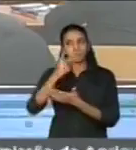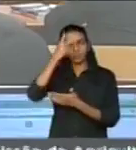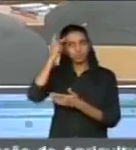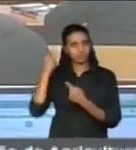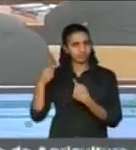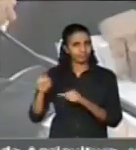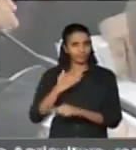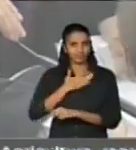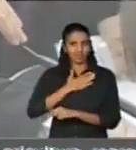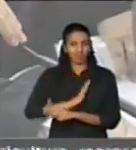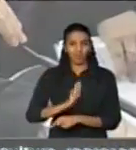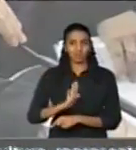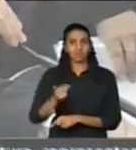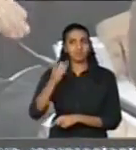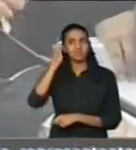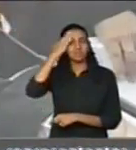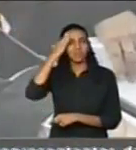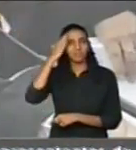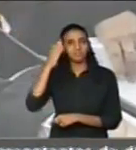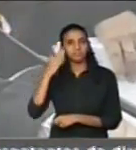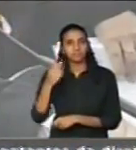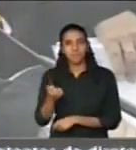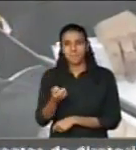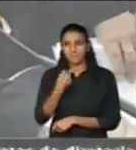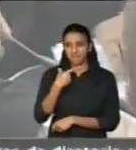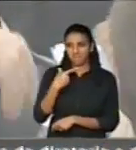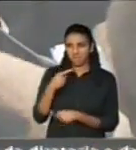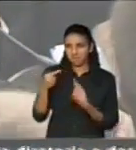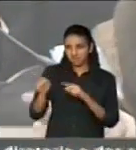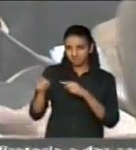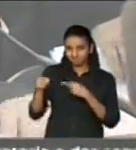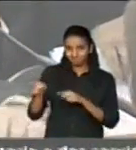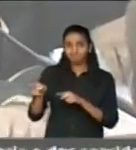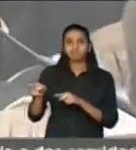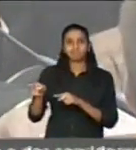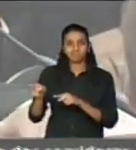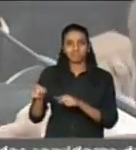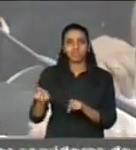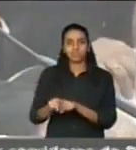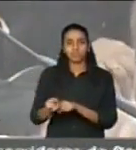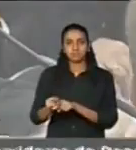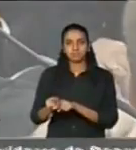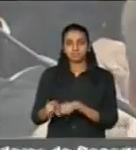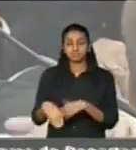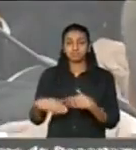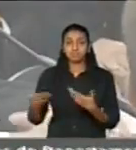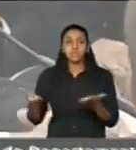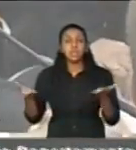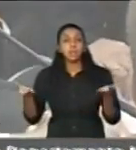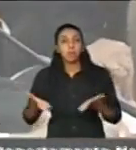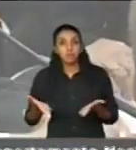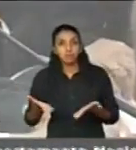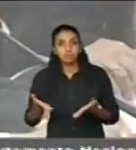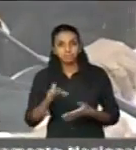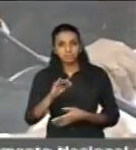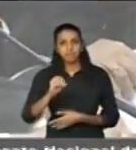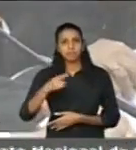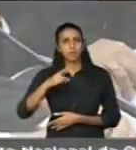disso. Até as piadas, elas começaram a surgir. E agora? As Forças Armadas vão